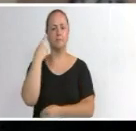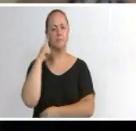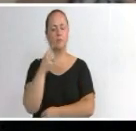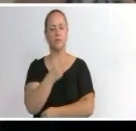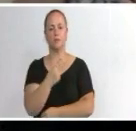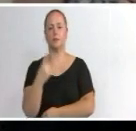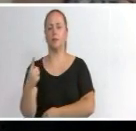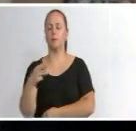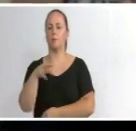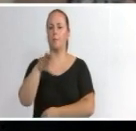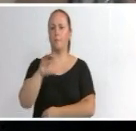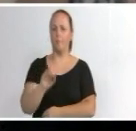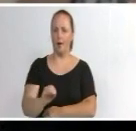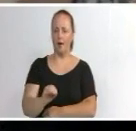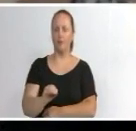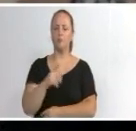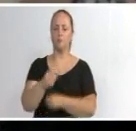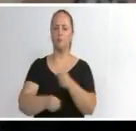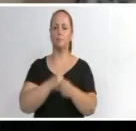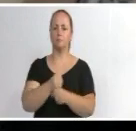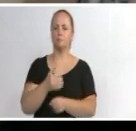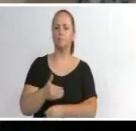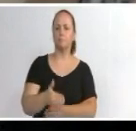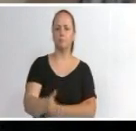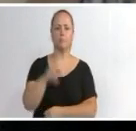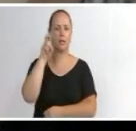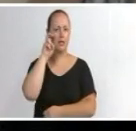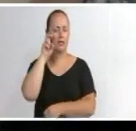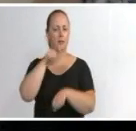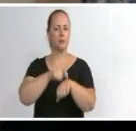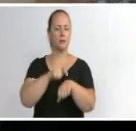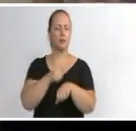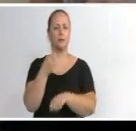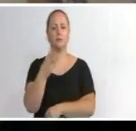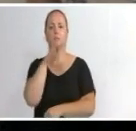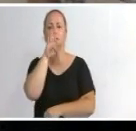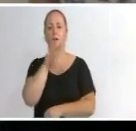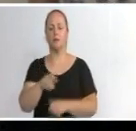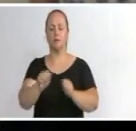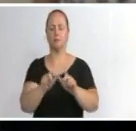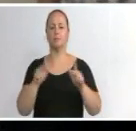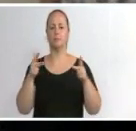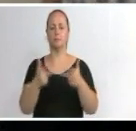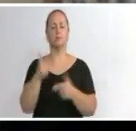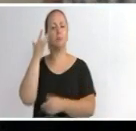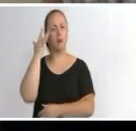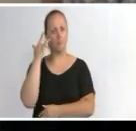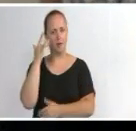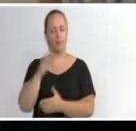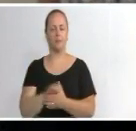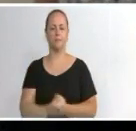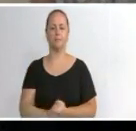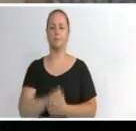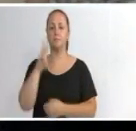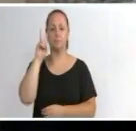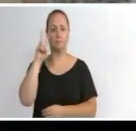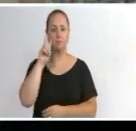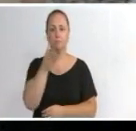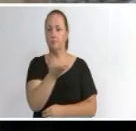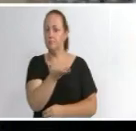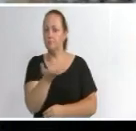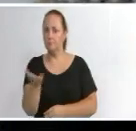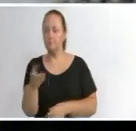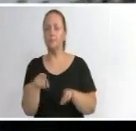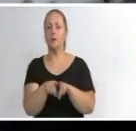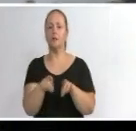de março de 2016, quinta-feira, às 15 horas, neste plenário, amanhã. Lembro, senhores vereadores, que encerrada essa